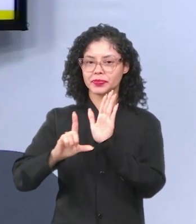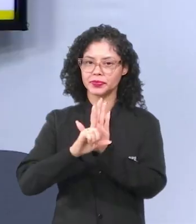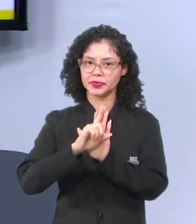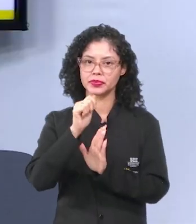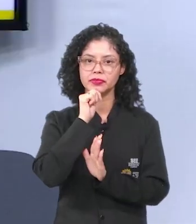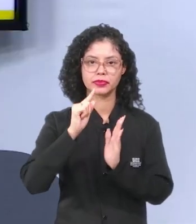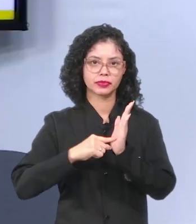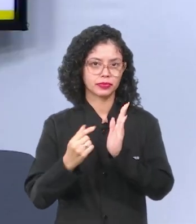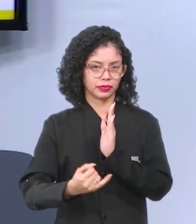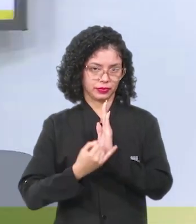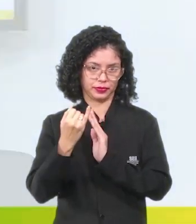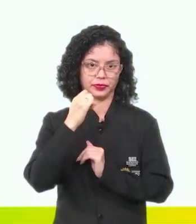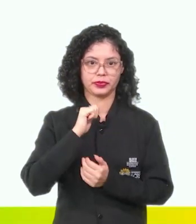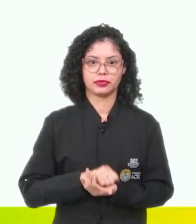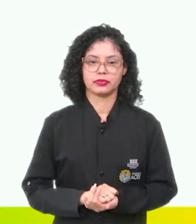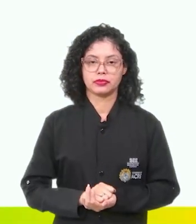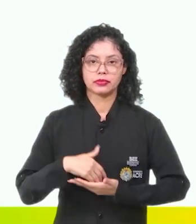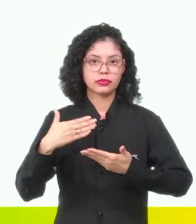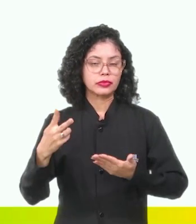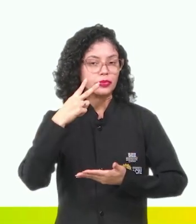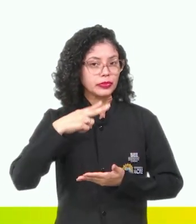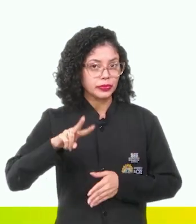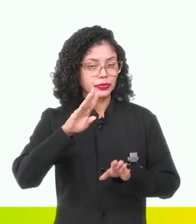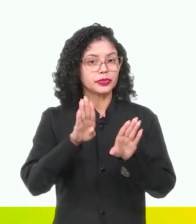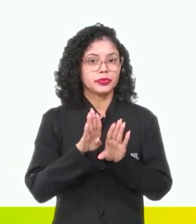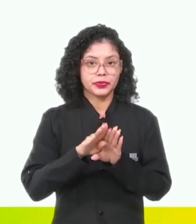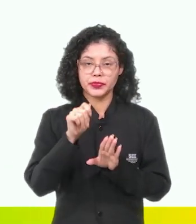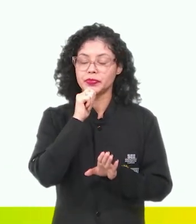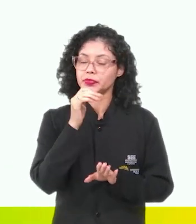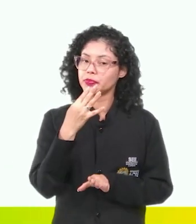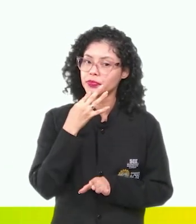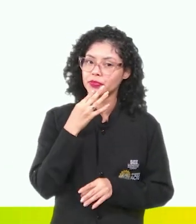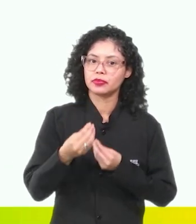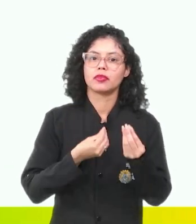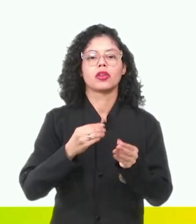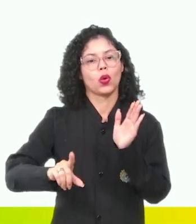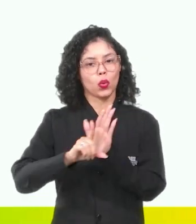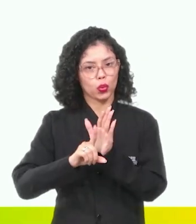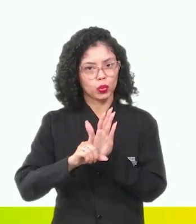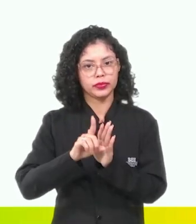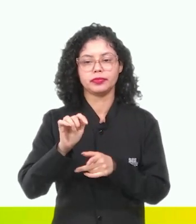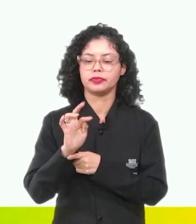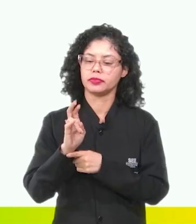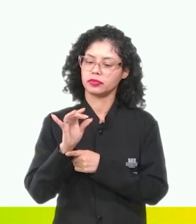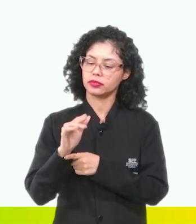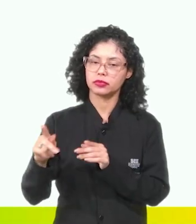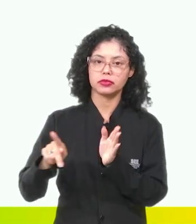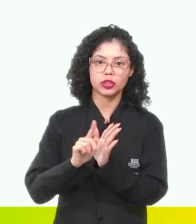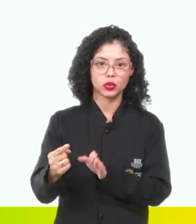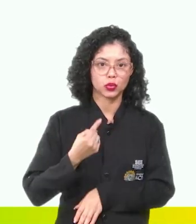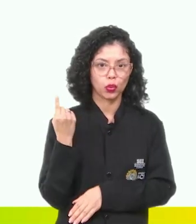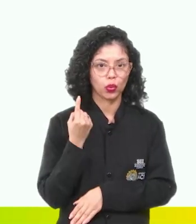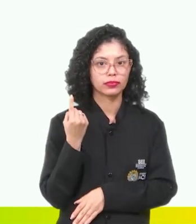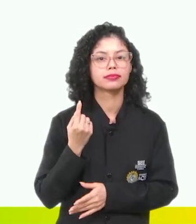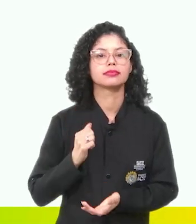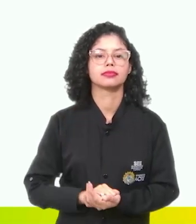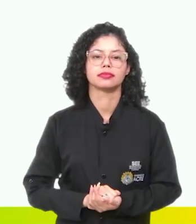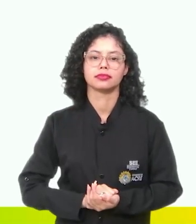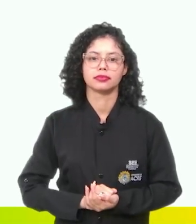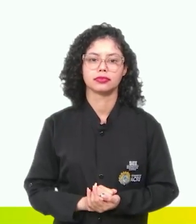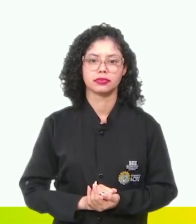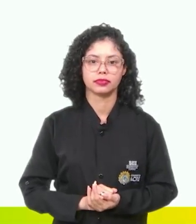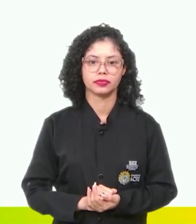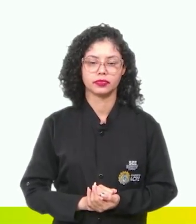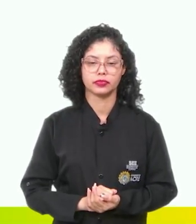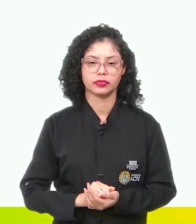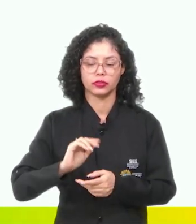ponto importante que vocês têm que saber. A gente viu aí, que ela é conhecida como lei da segregação independente, tá ok? Ou